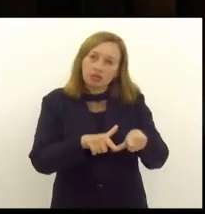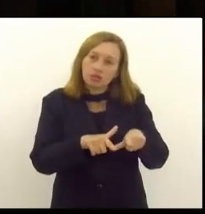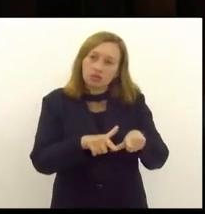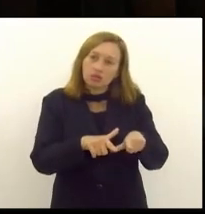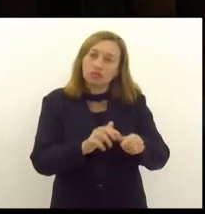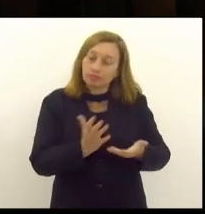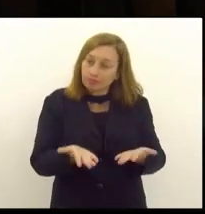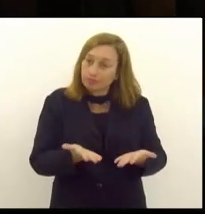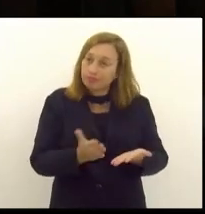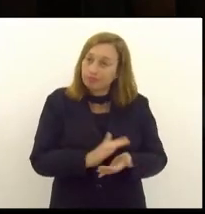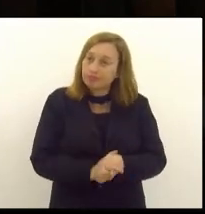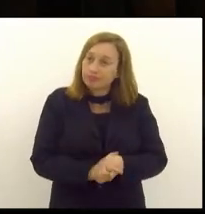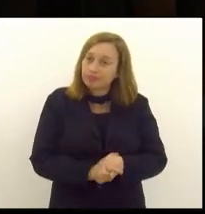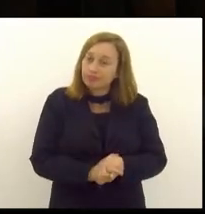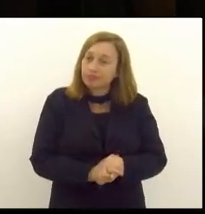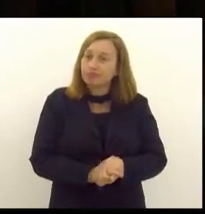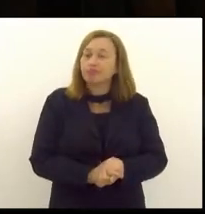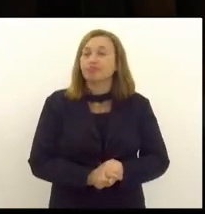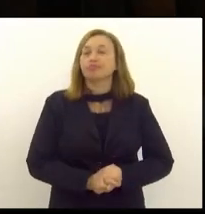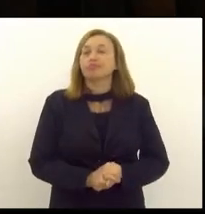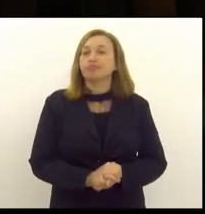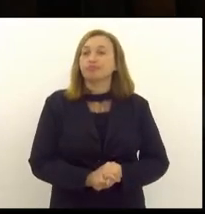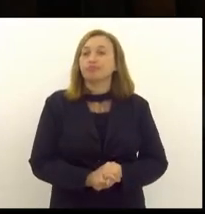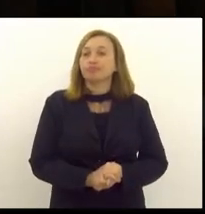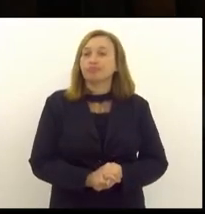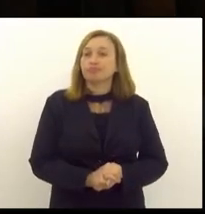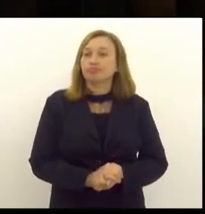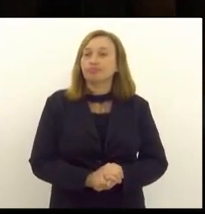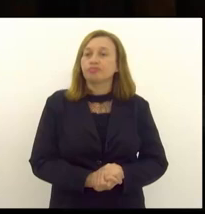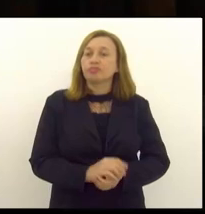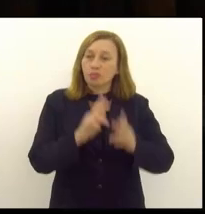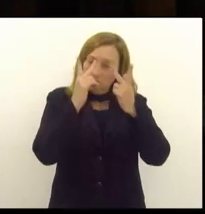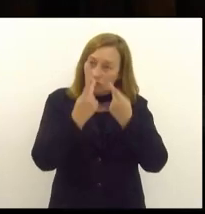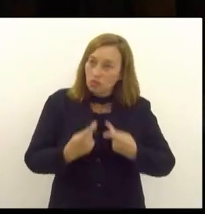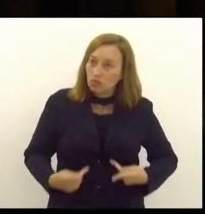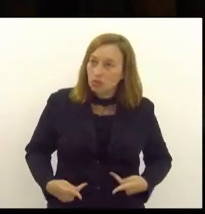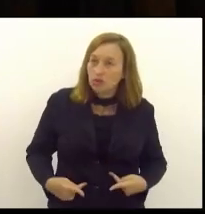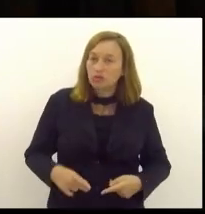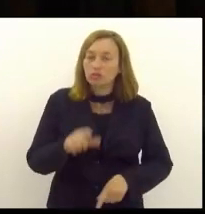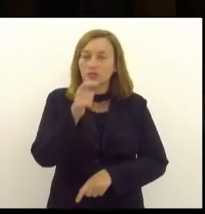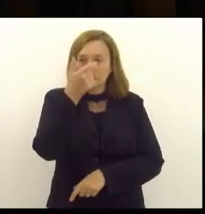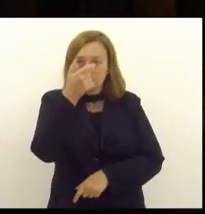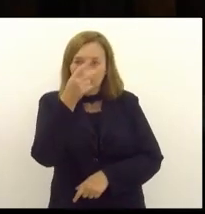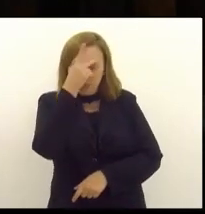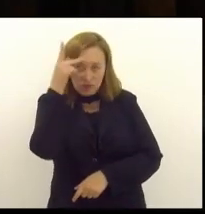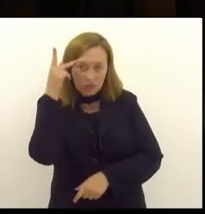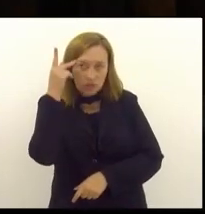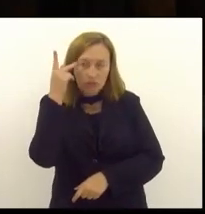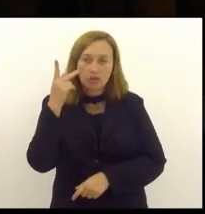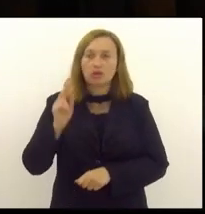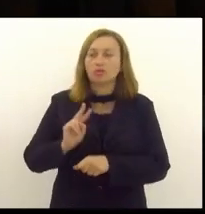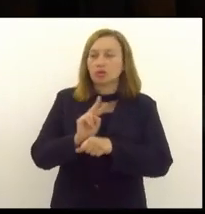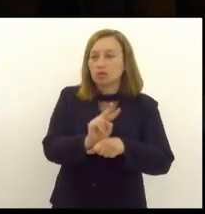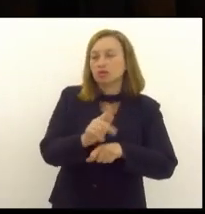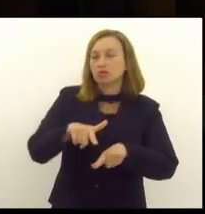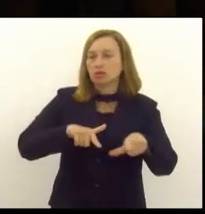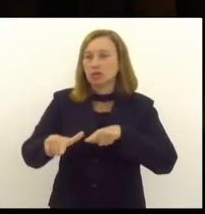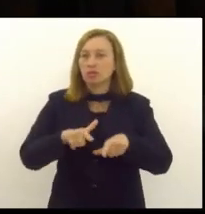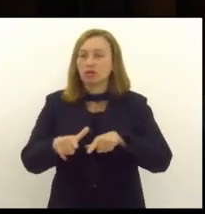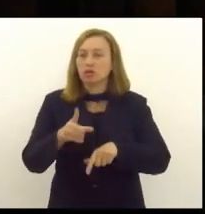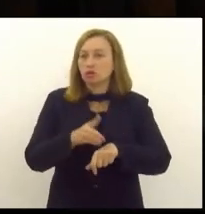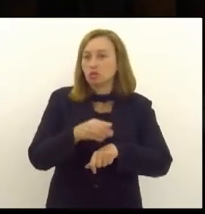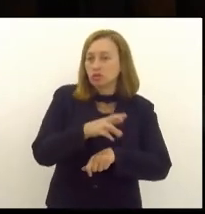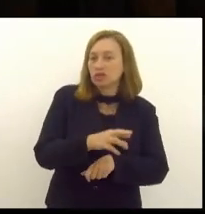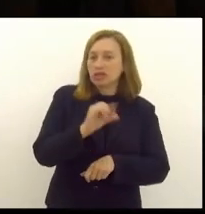exercendo o seu ofício como humana, pessoa e procuradora do trabalho. E isso, doutora